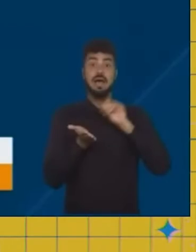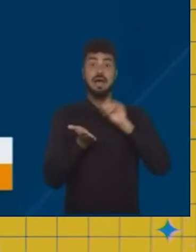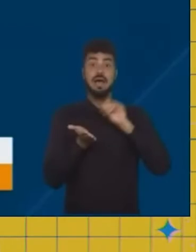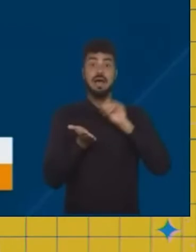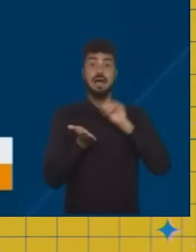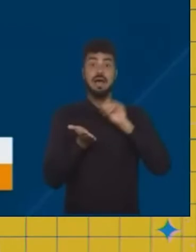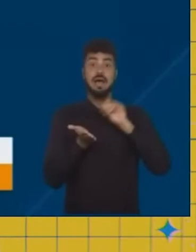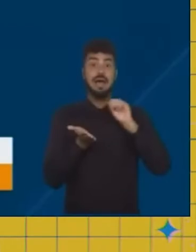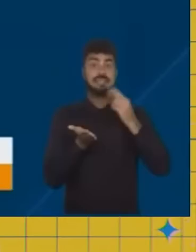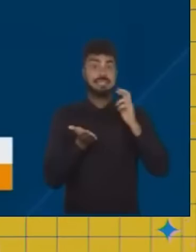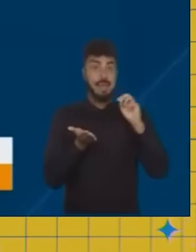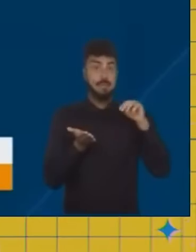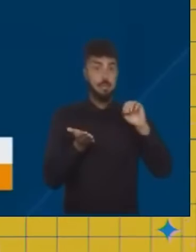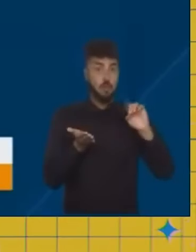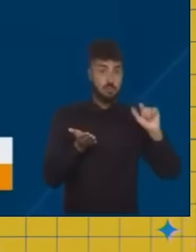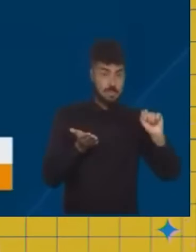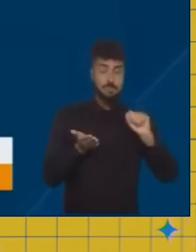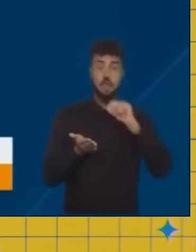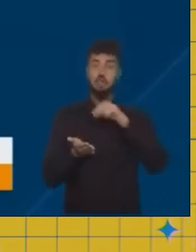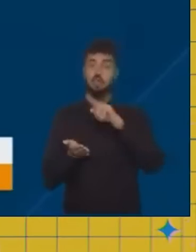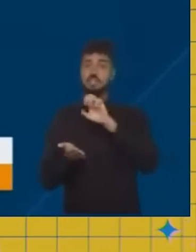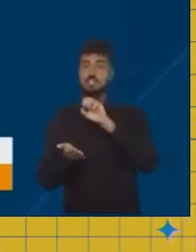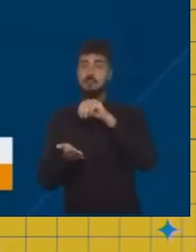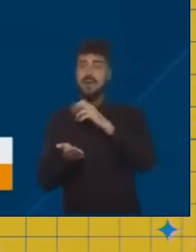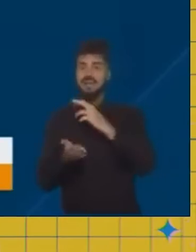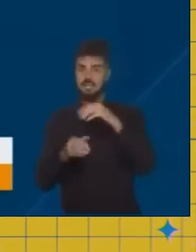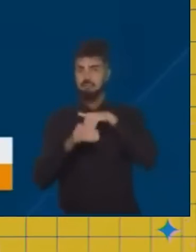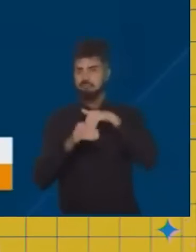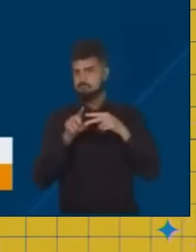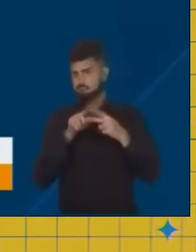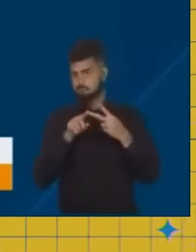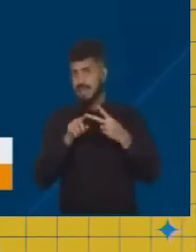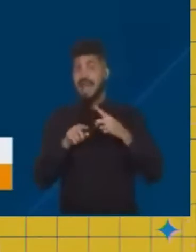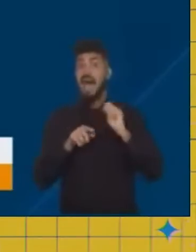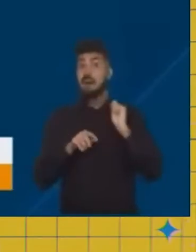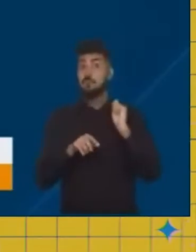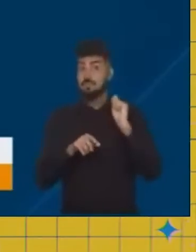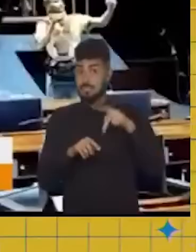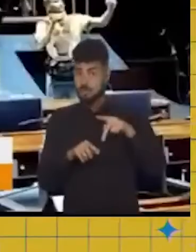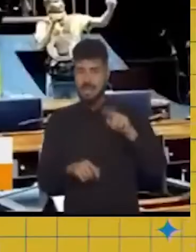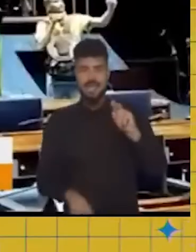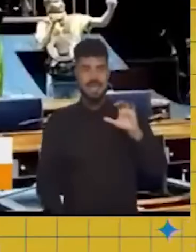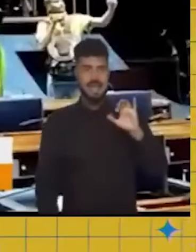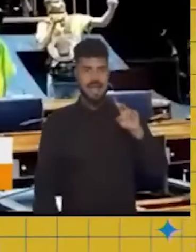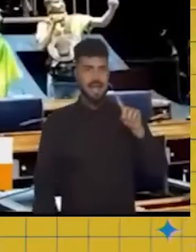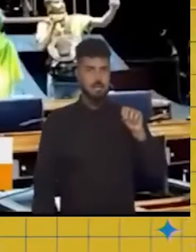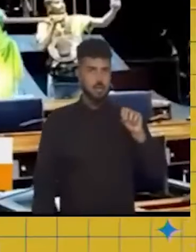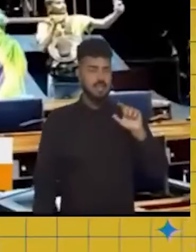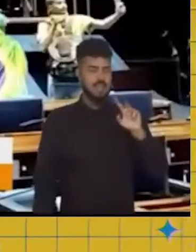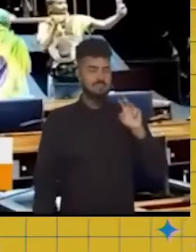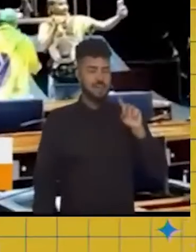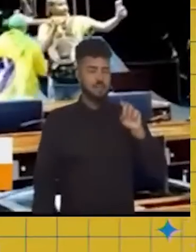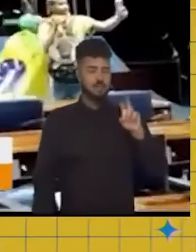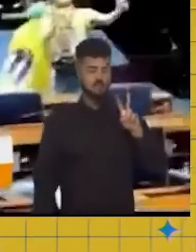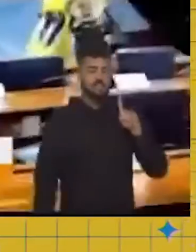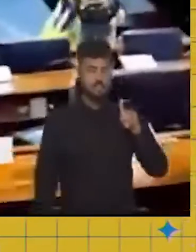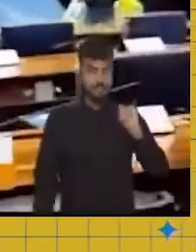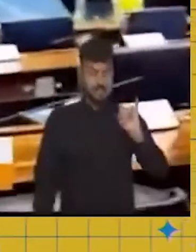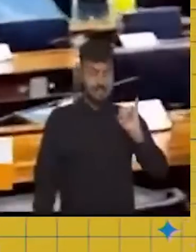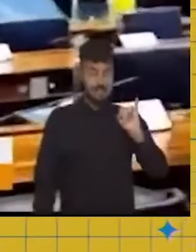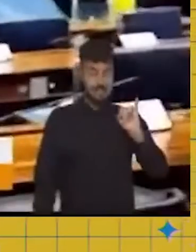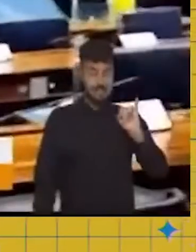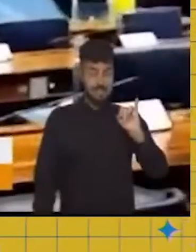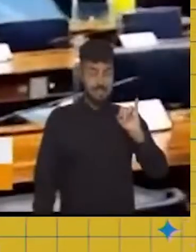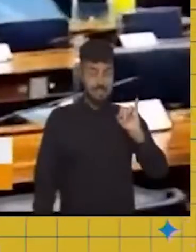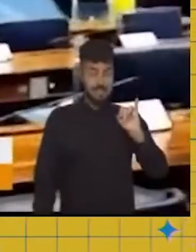Já era uma semana muito difícil. Por causa da aposentadoria de Ricardo Lewandowski, apenas dez ministros votam nesse julgamento virtual.